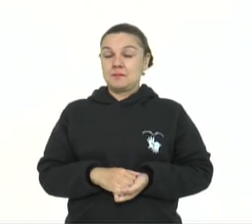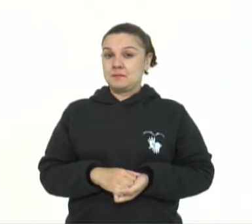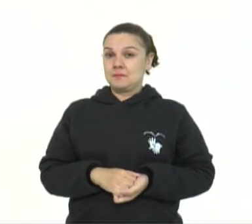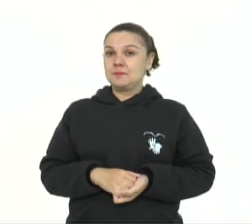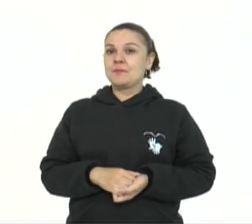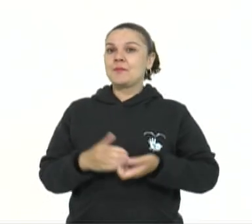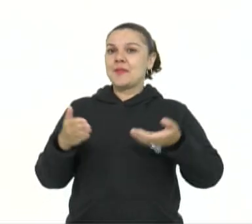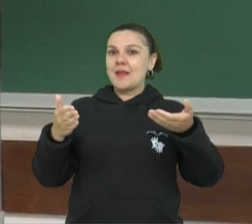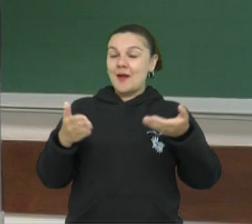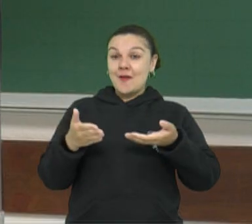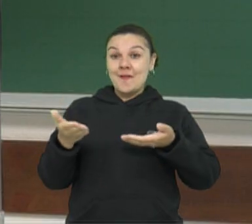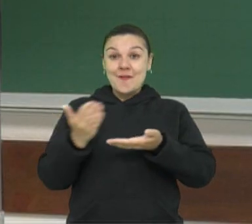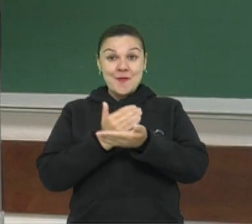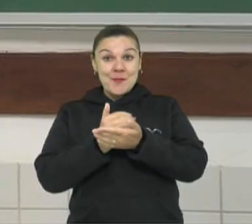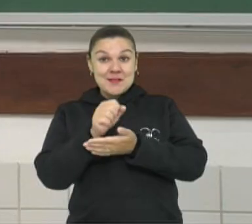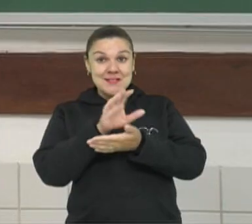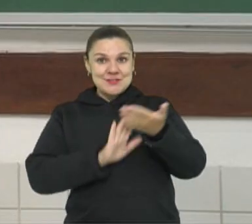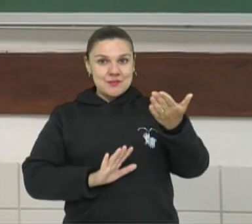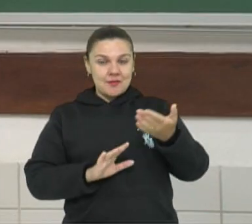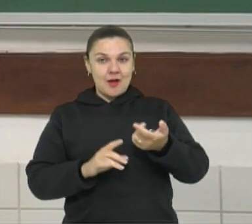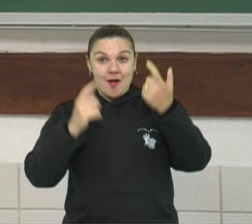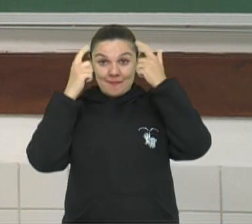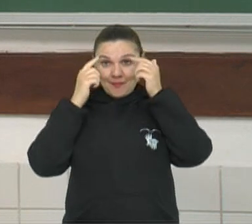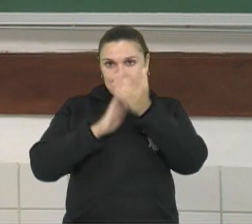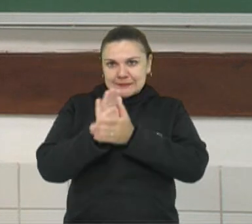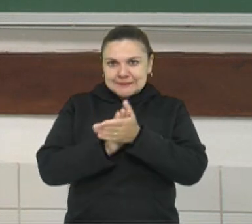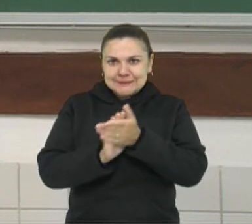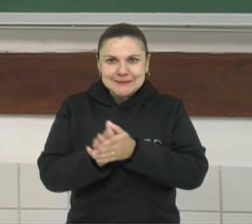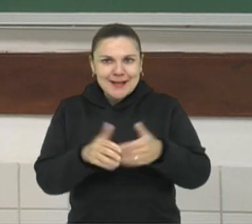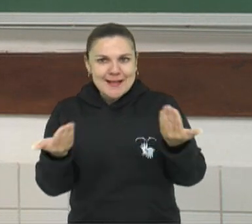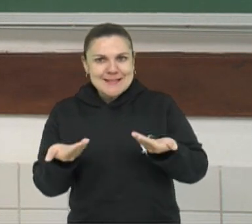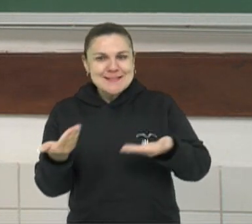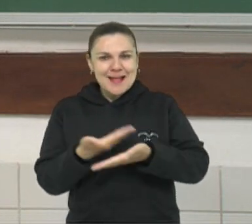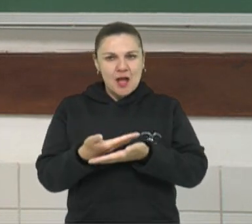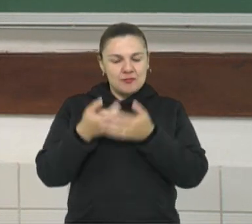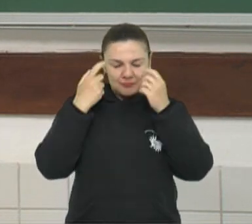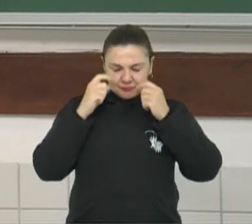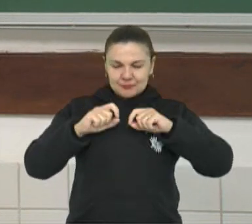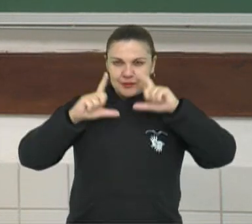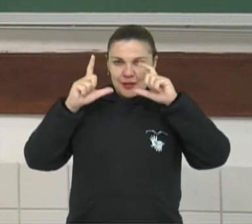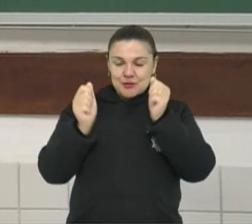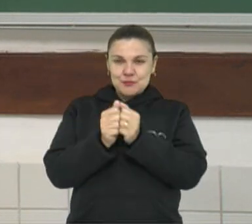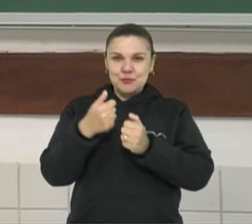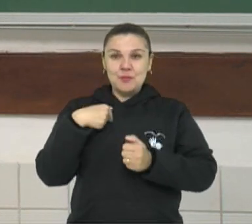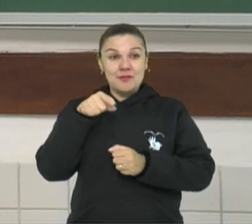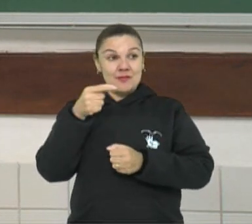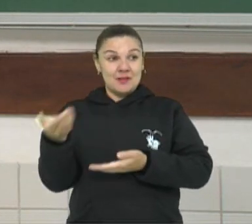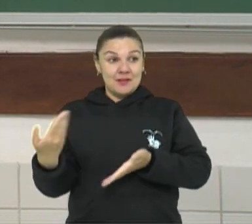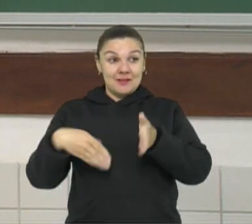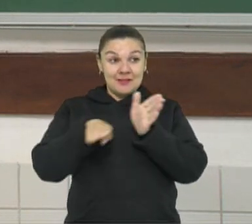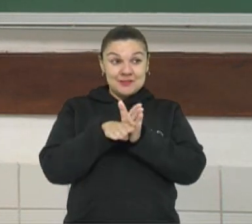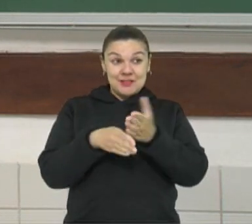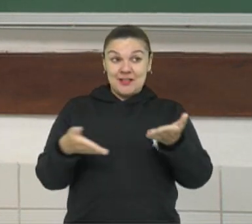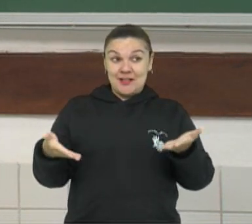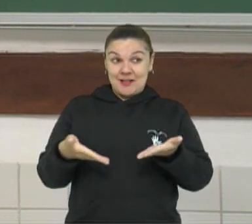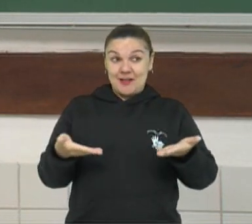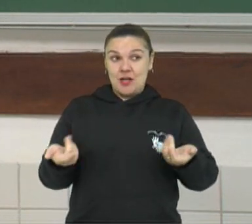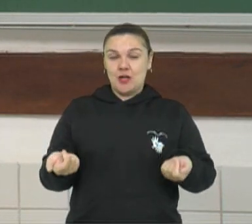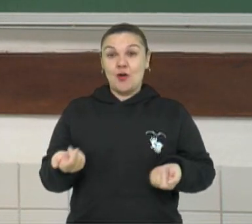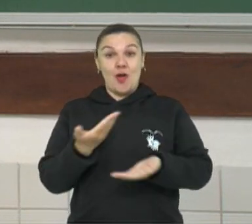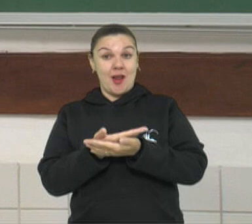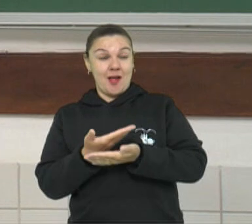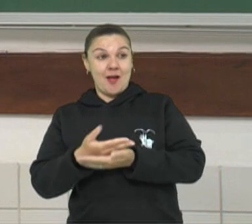E vem chegando a atividade, vamos esquentar essa aula, gente, quero ver se você está ligado comigo. E você que está chegando agora, estamos na